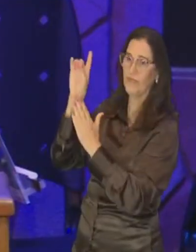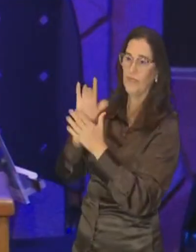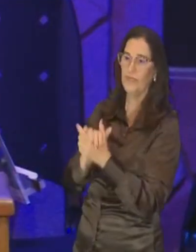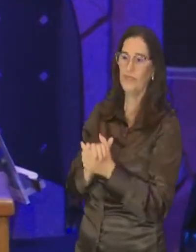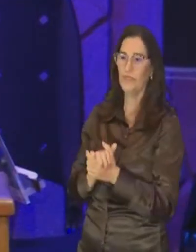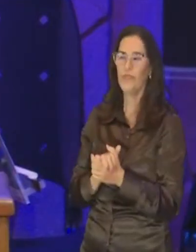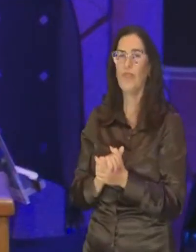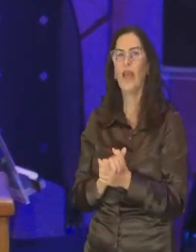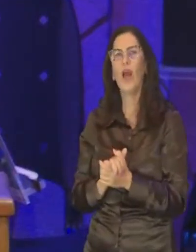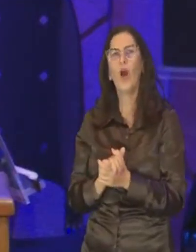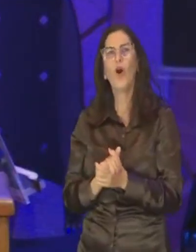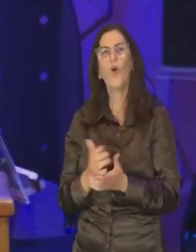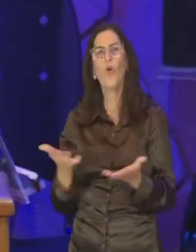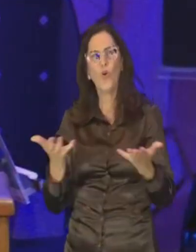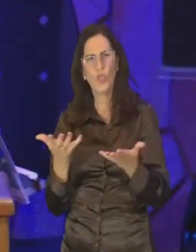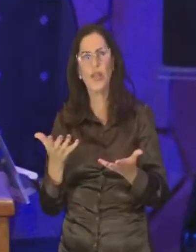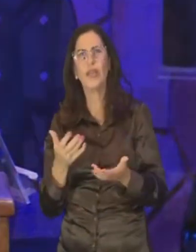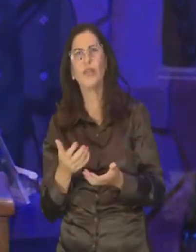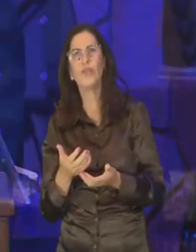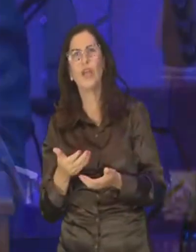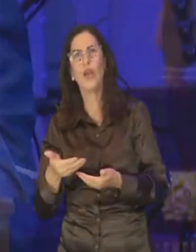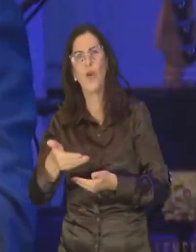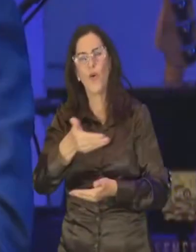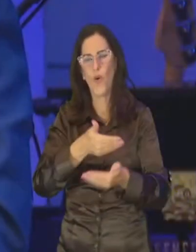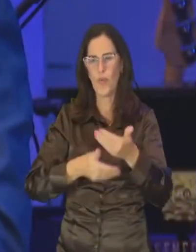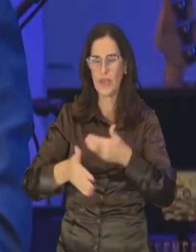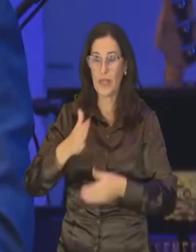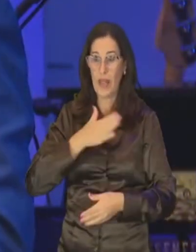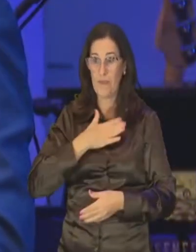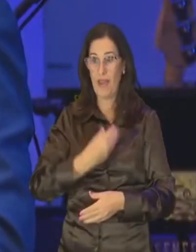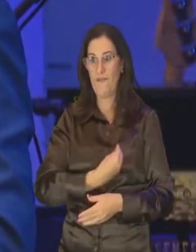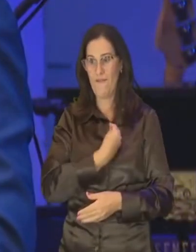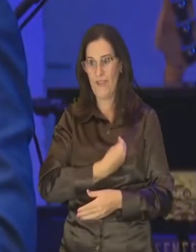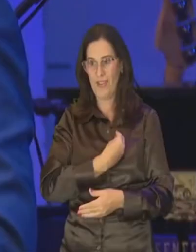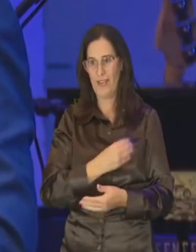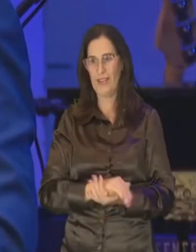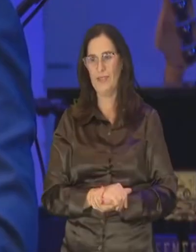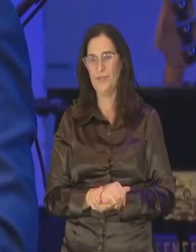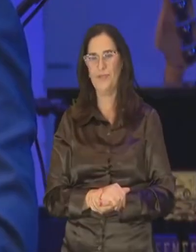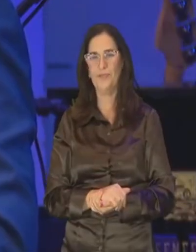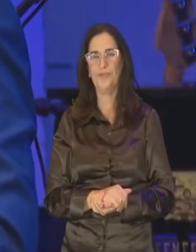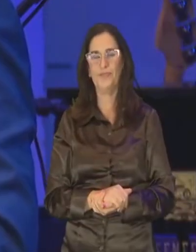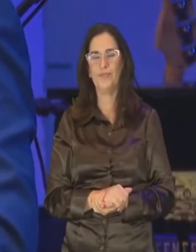de compartilhar com os irmãos rapidamente algo da minha vida.